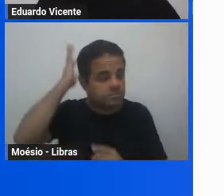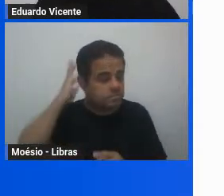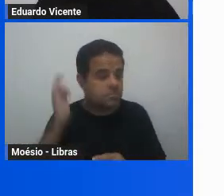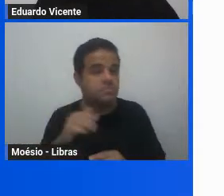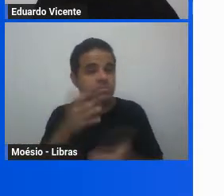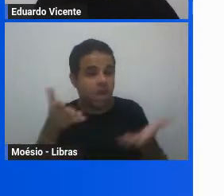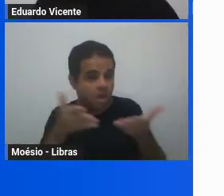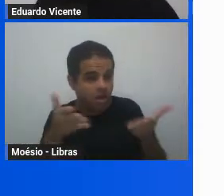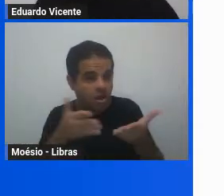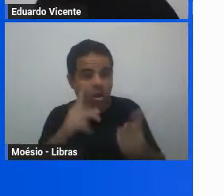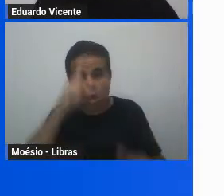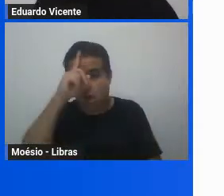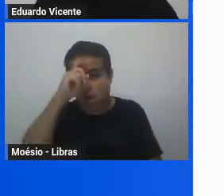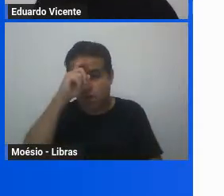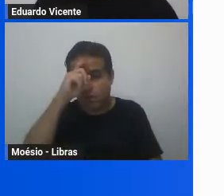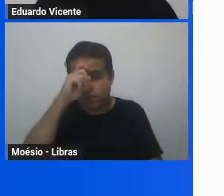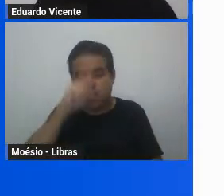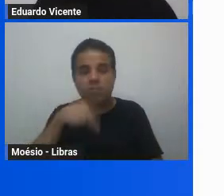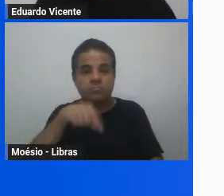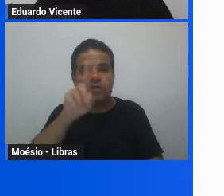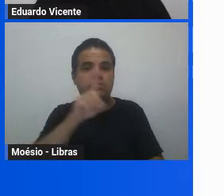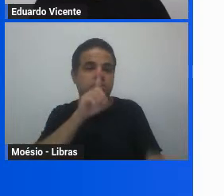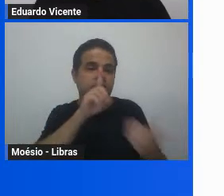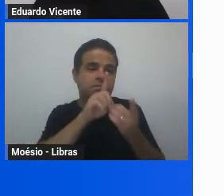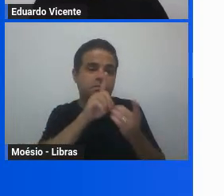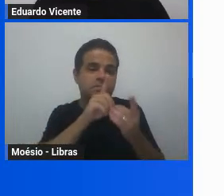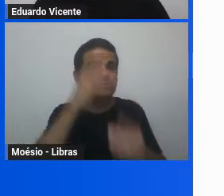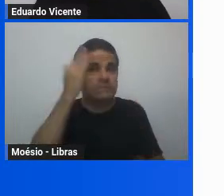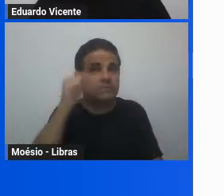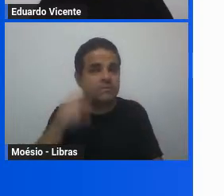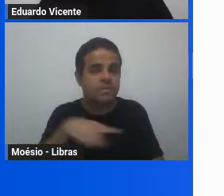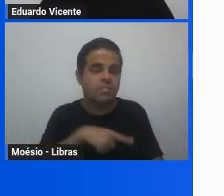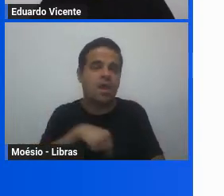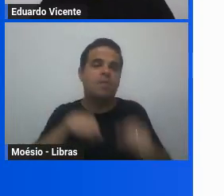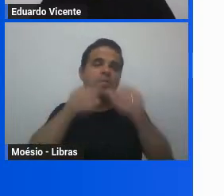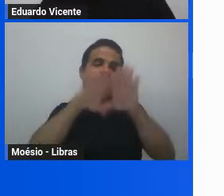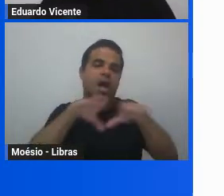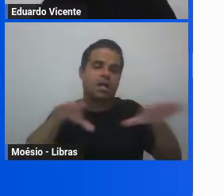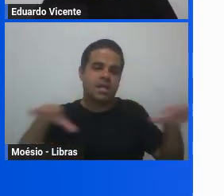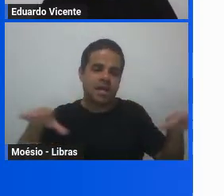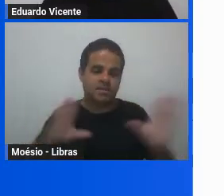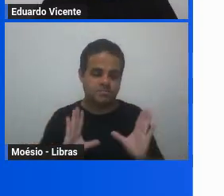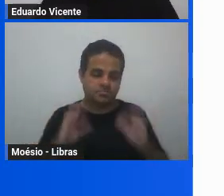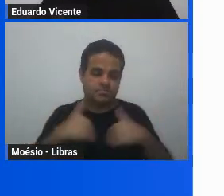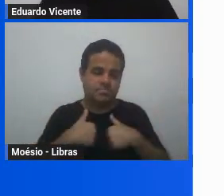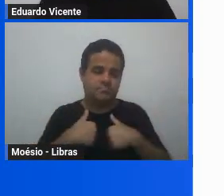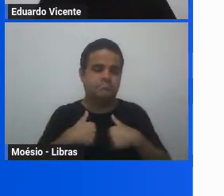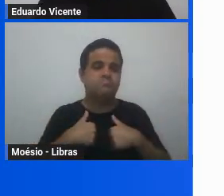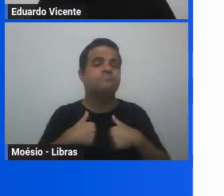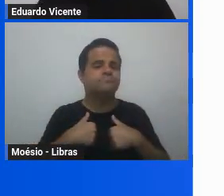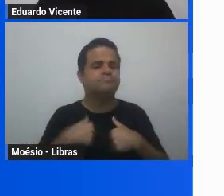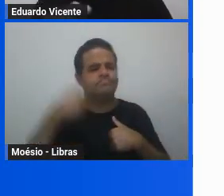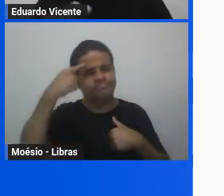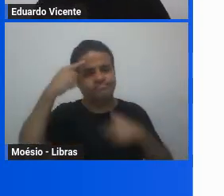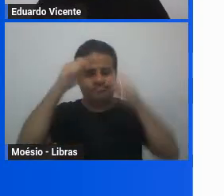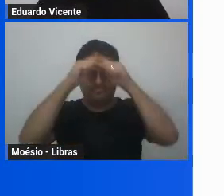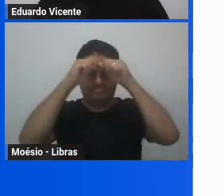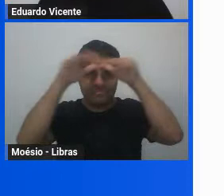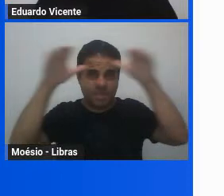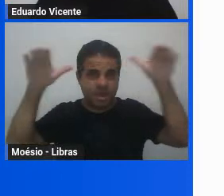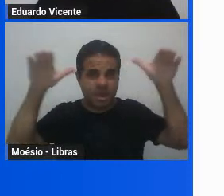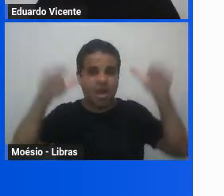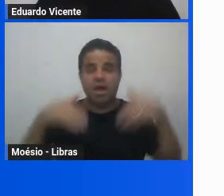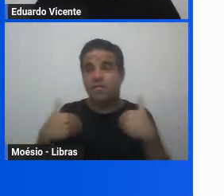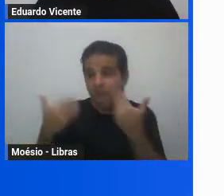agora no hospital, vai atender sabendo que tem uma criança com transtorno do espectro autista e vai dar